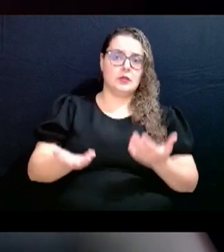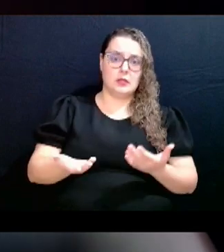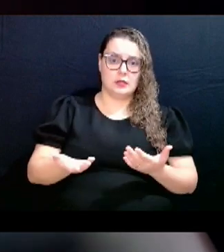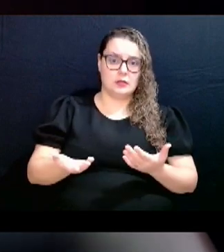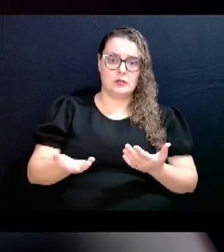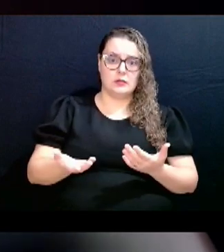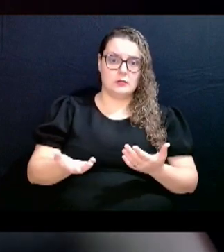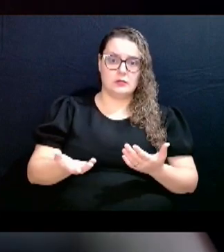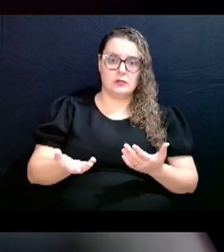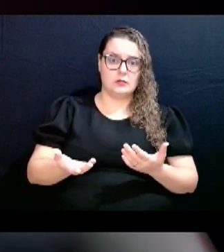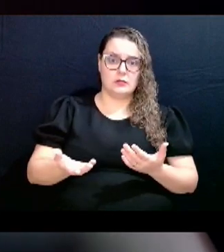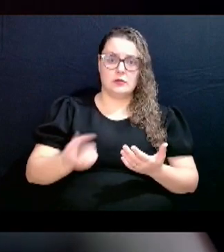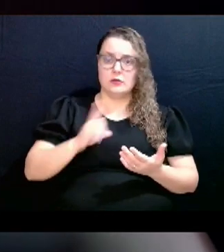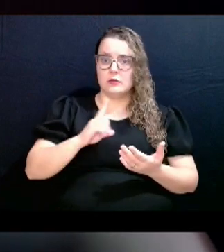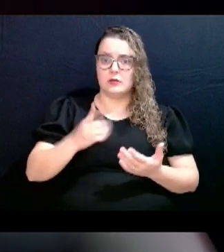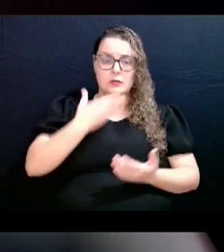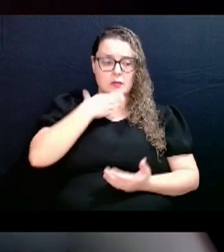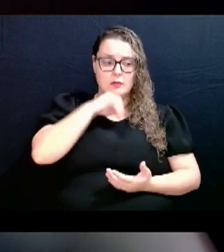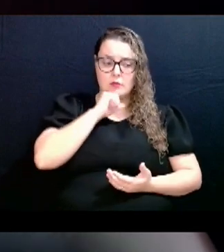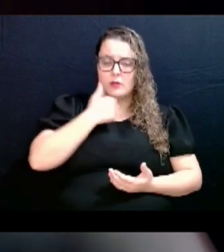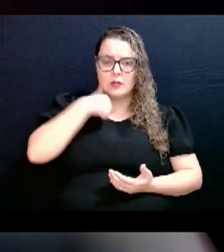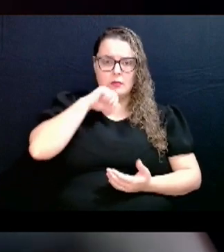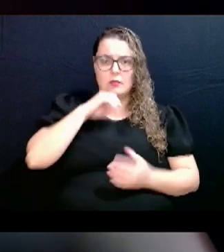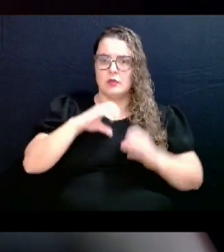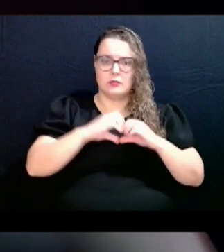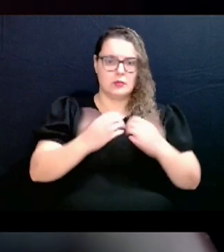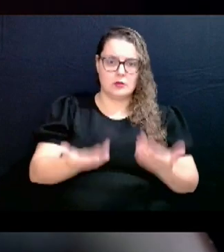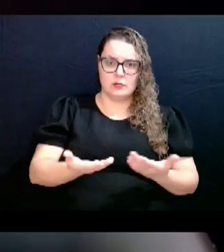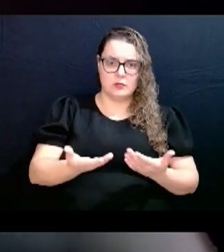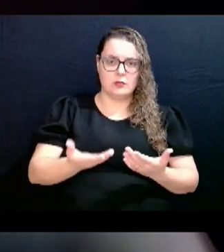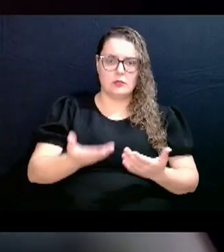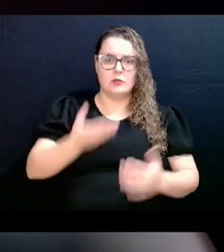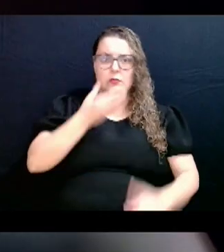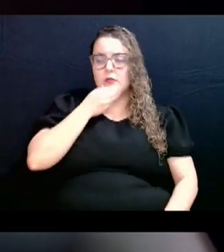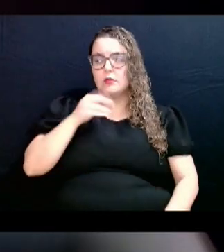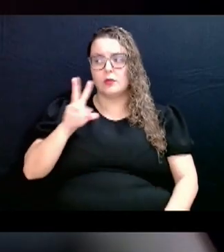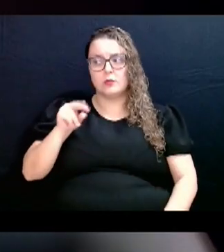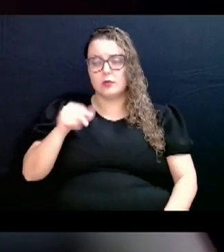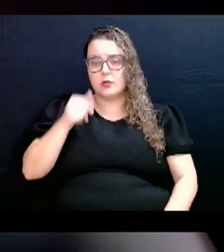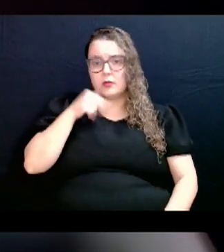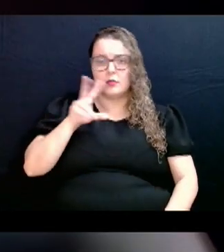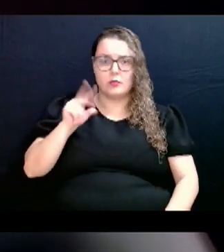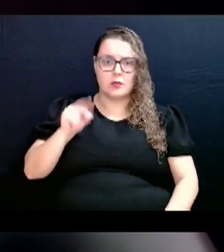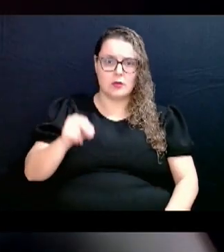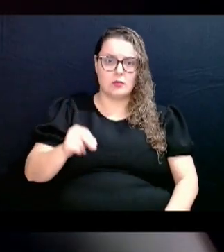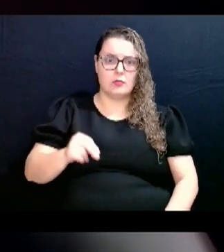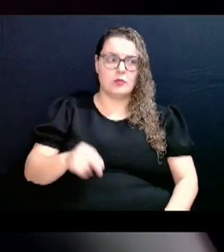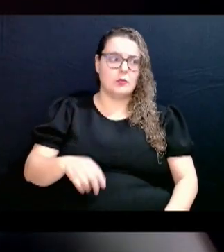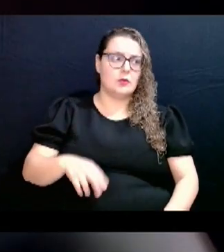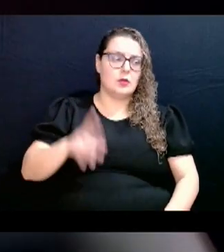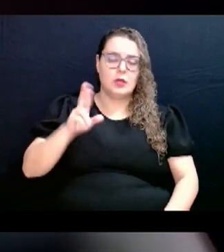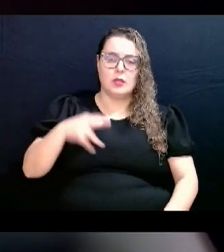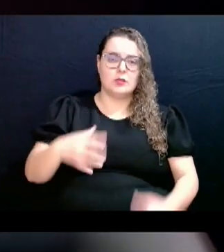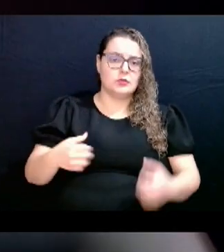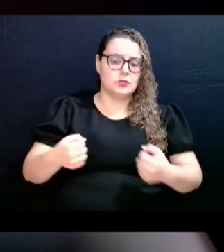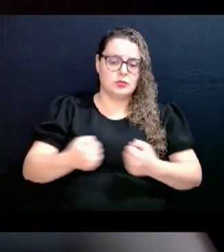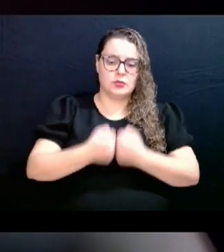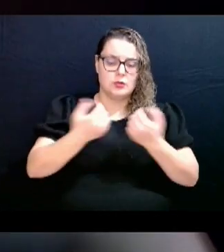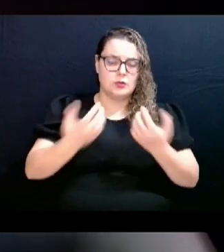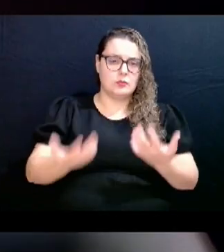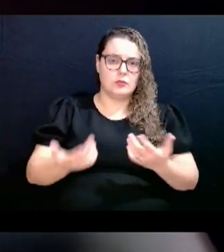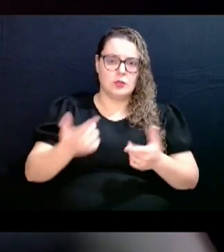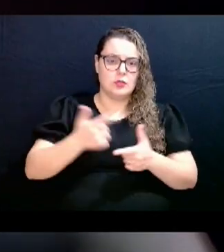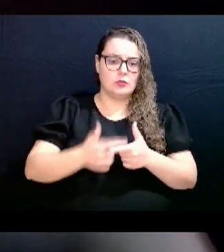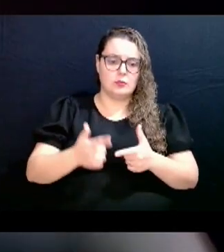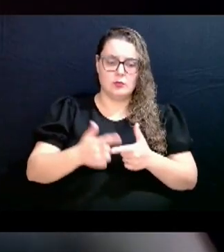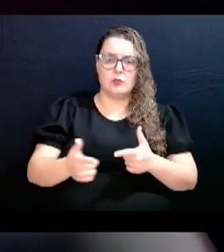pelos pais, pela mãe, pelo pai, às vezes por um avô também, por conta de conflitos, ou às vezes por conta do problema de adultos